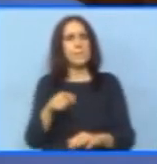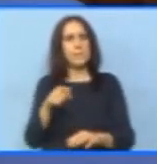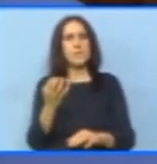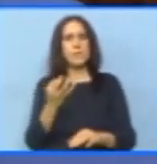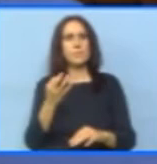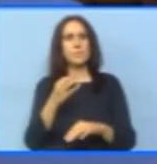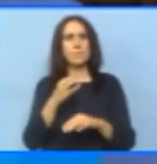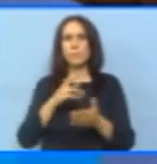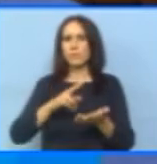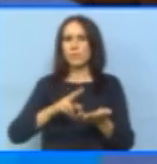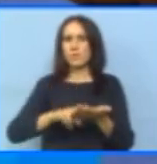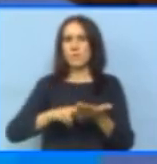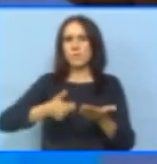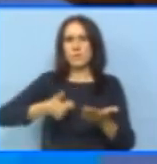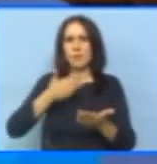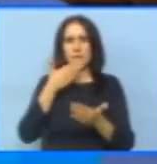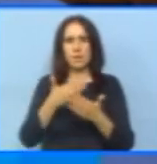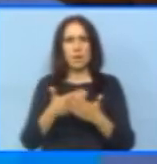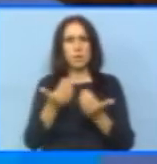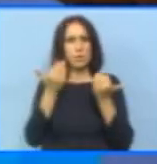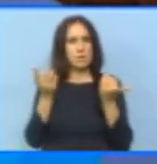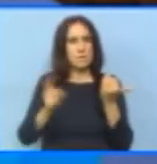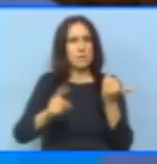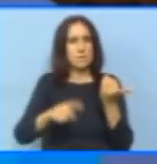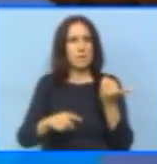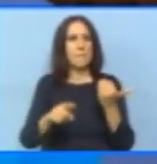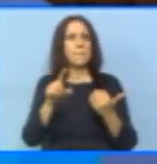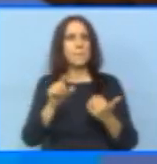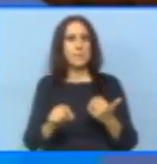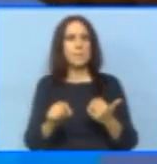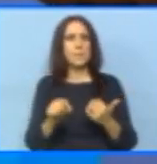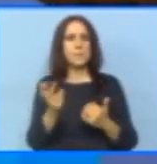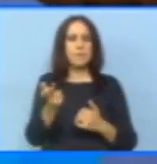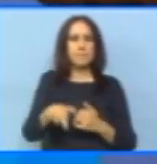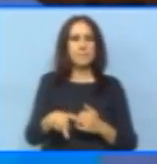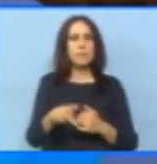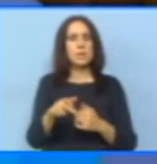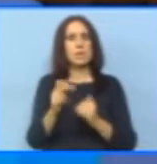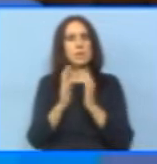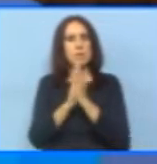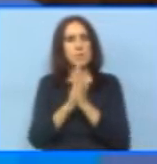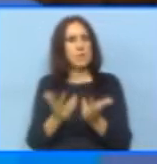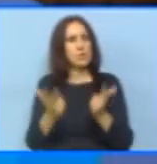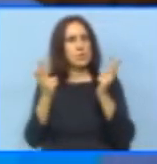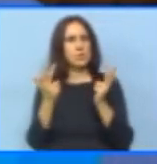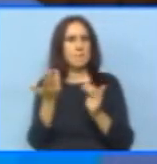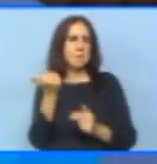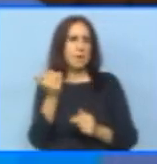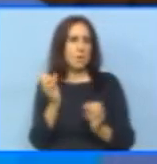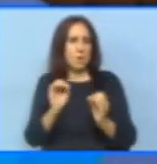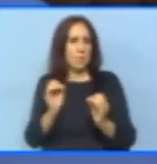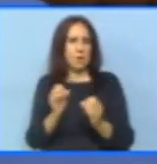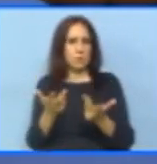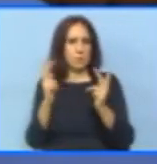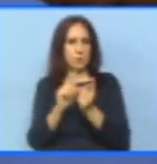as motivações essenciais para muitas notícias que nos chegam e também para casos de liberdade religiosa, falta dela, liberdade ao extremo.